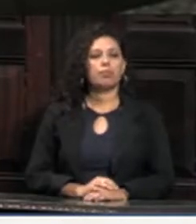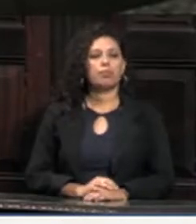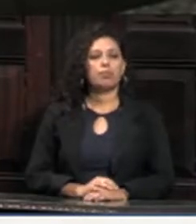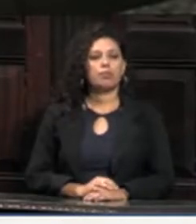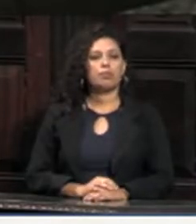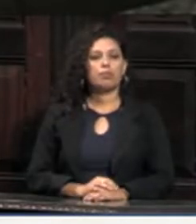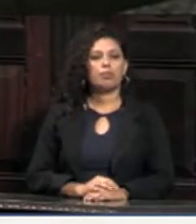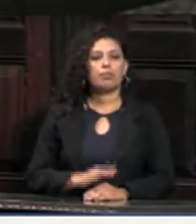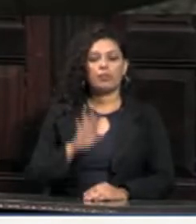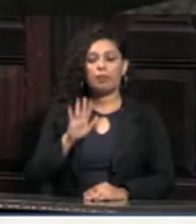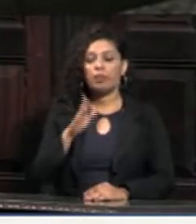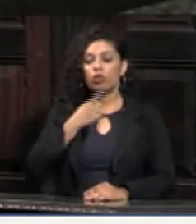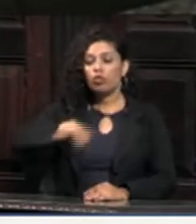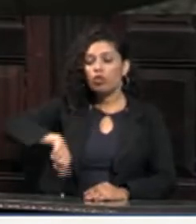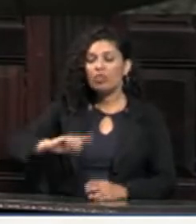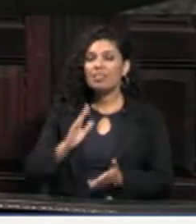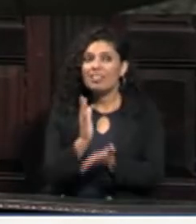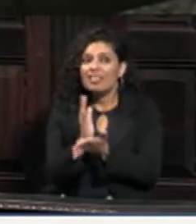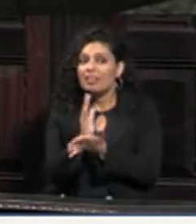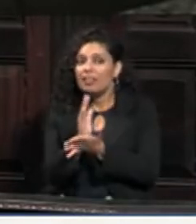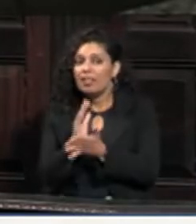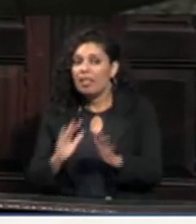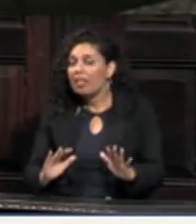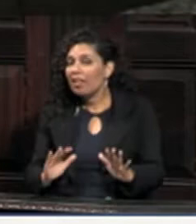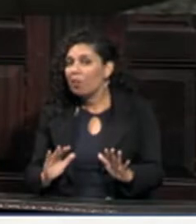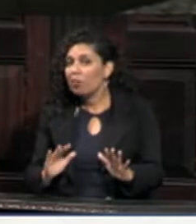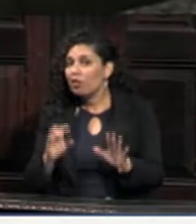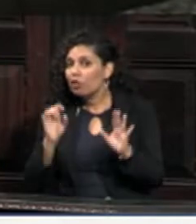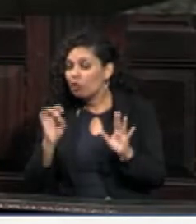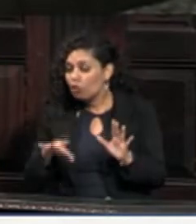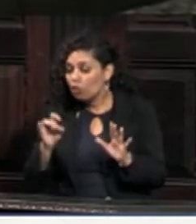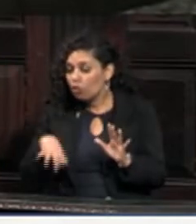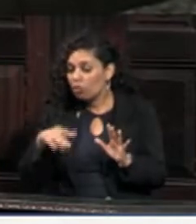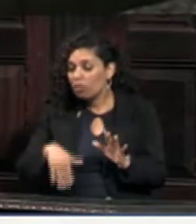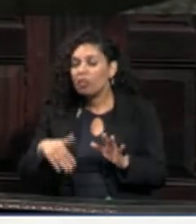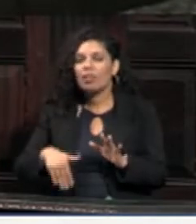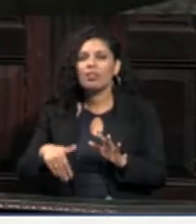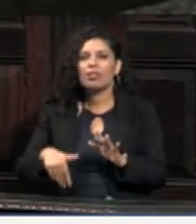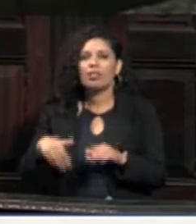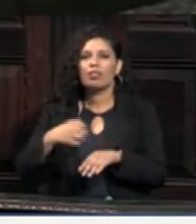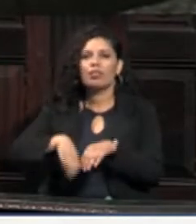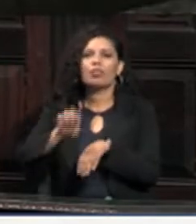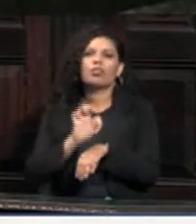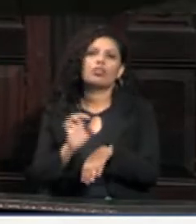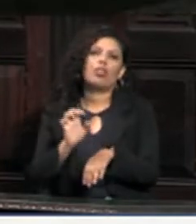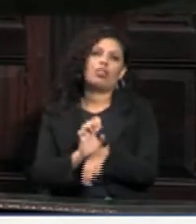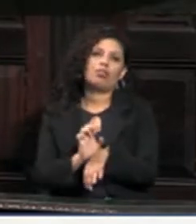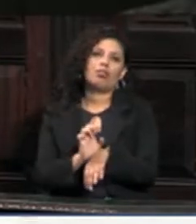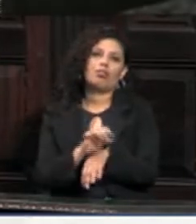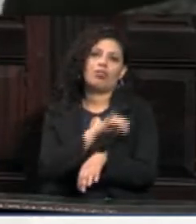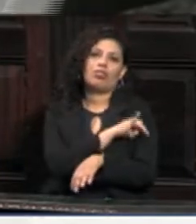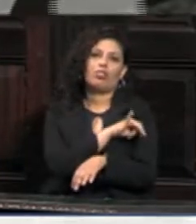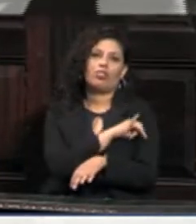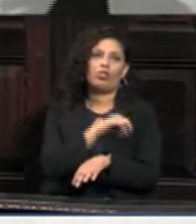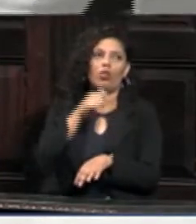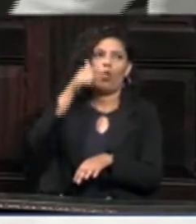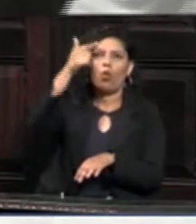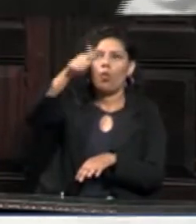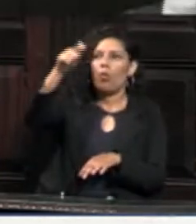manter ou acabar na rede estadual. Nas redes municipais não, porque